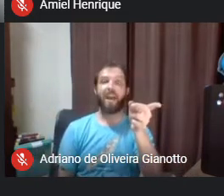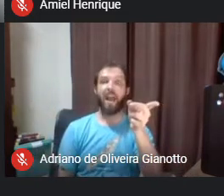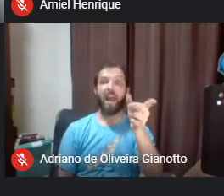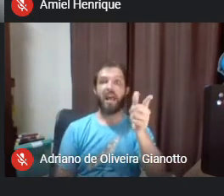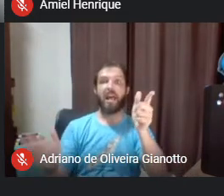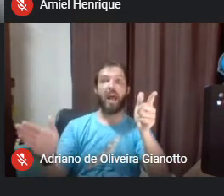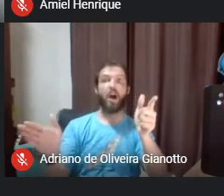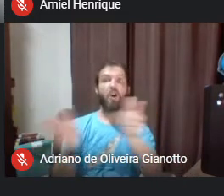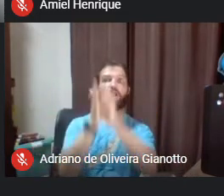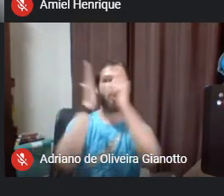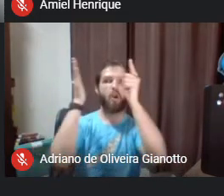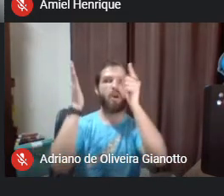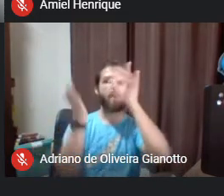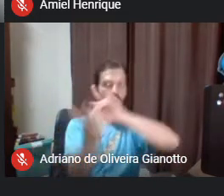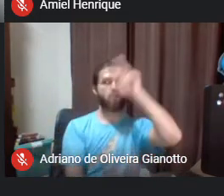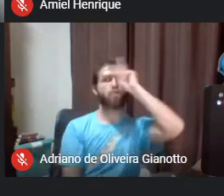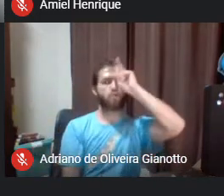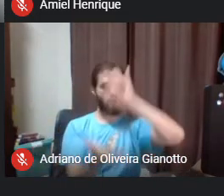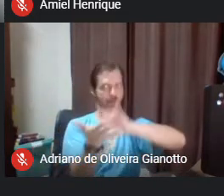Olhem esse jornal.